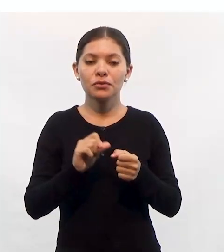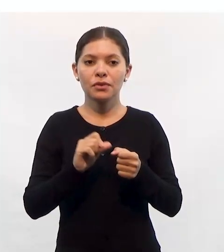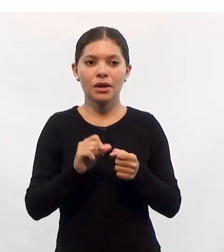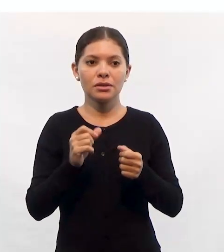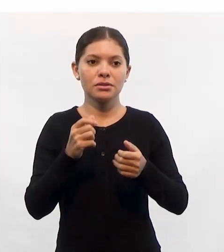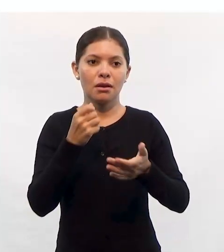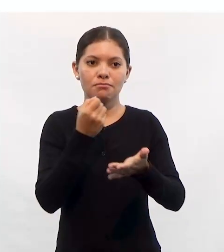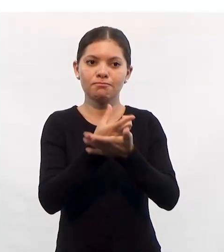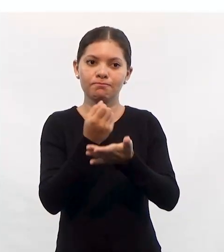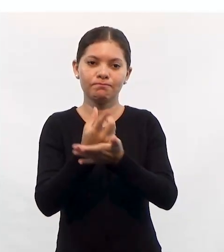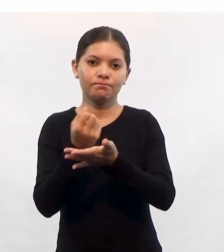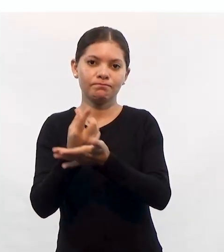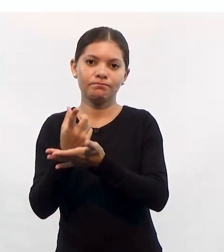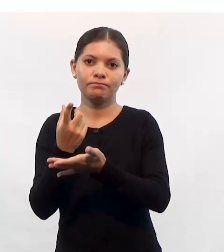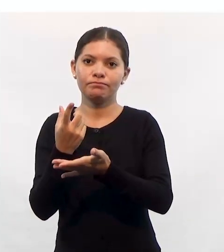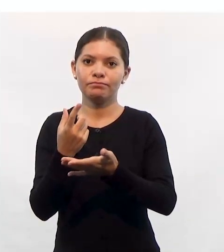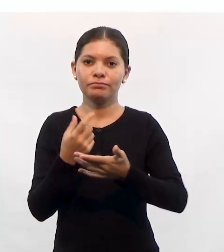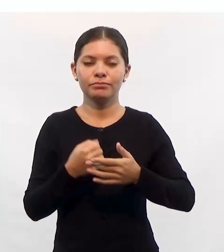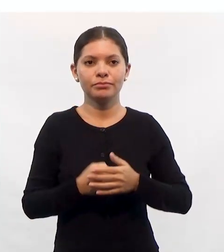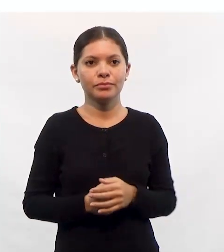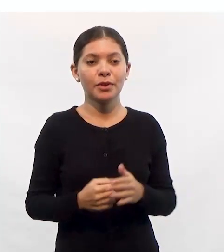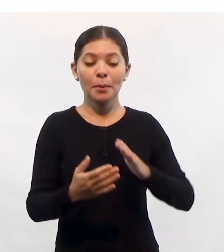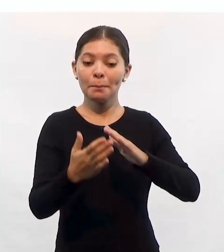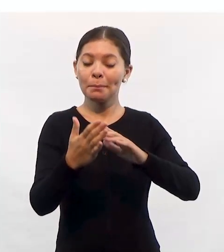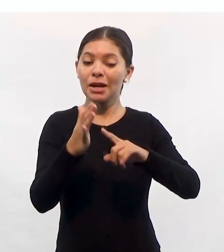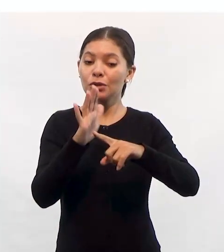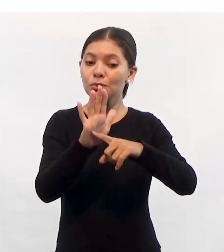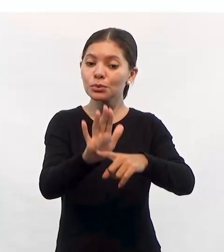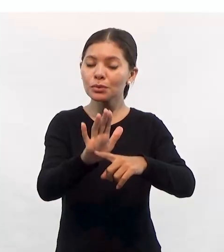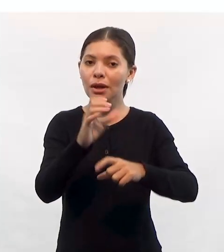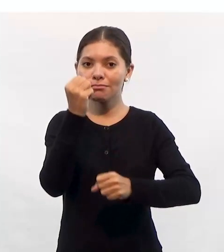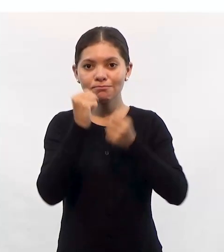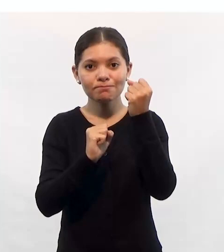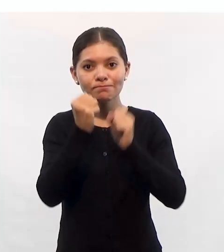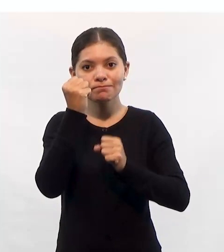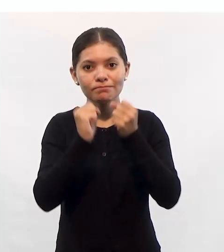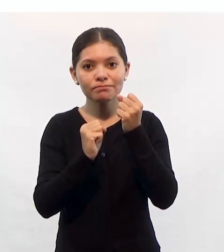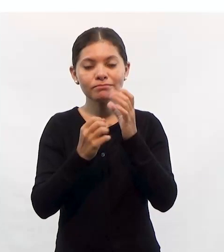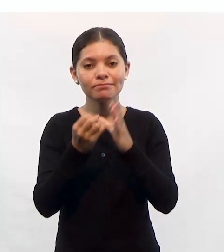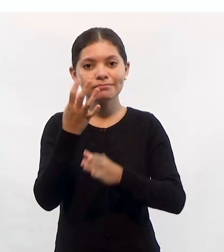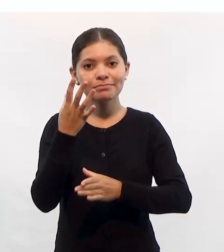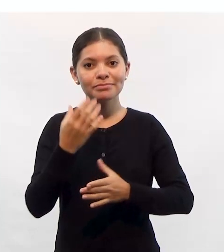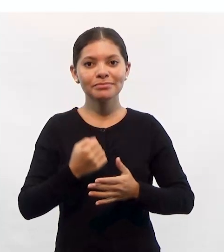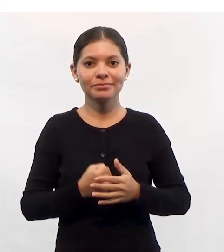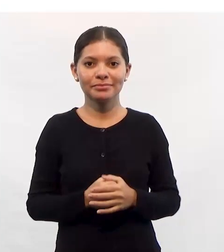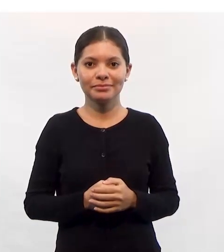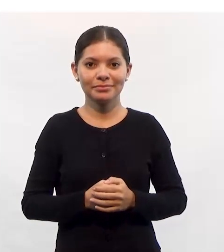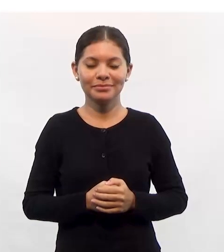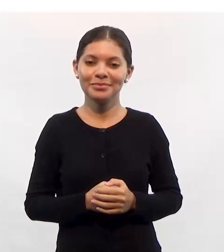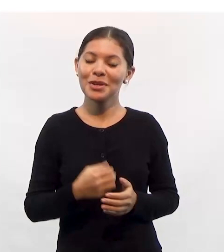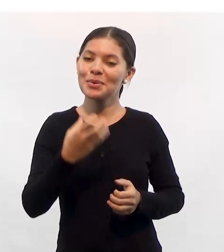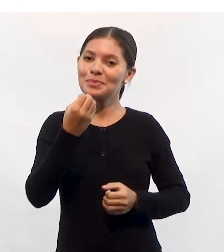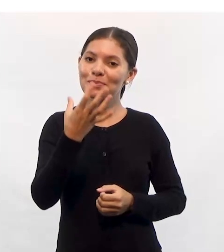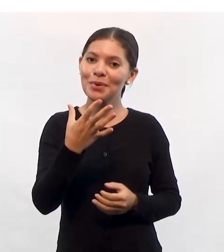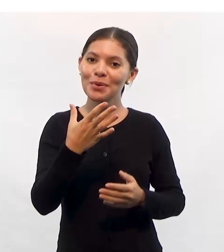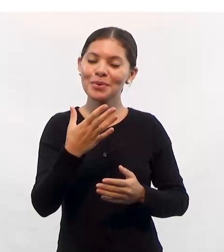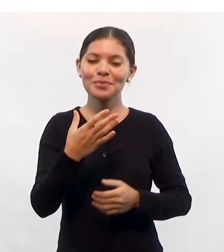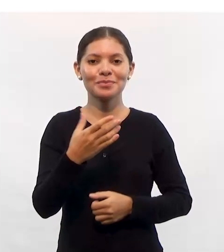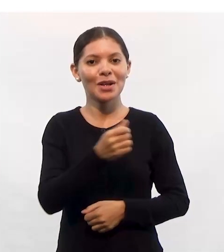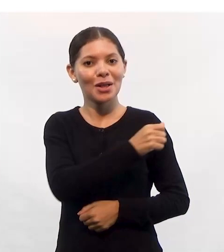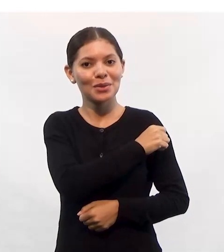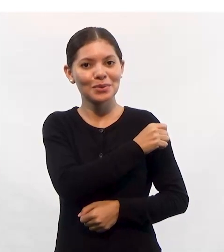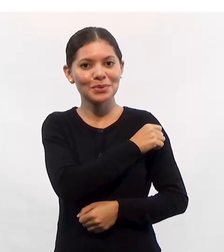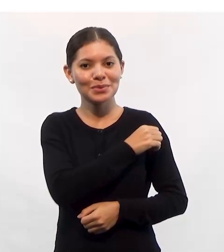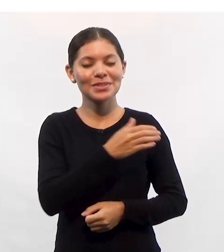realiza essas ordens de compra para suprir as necessidades da fabricação bom